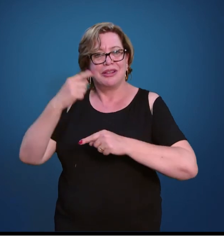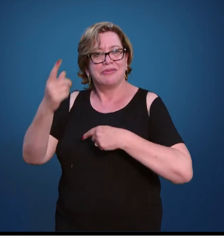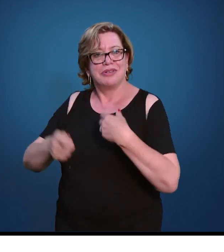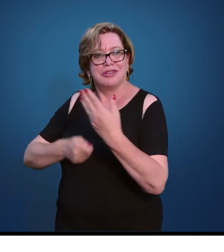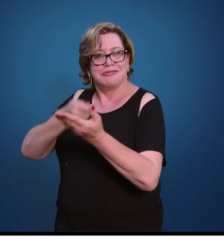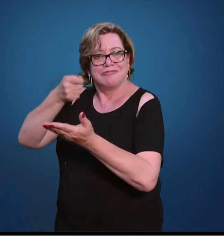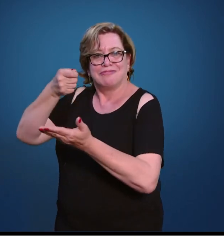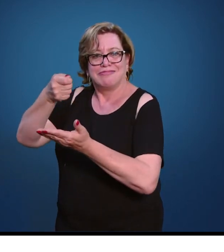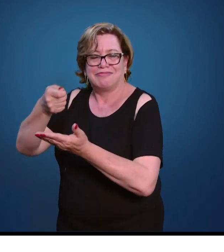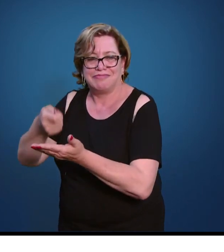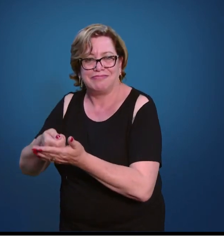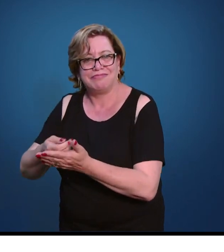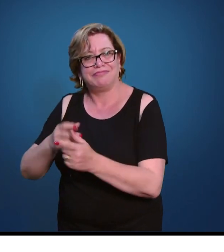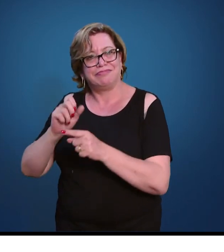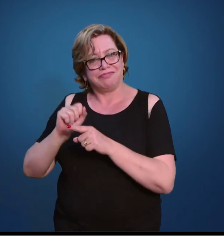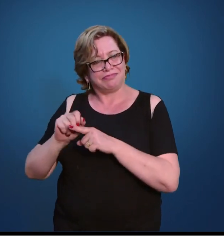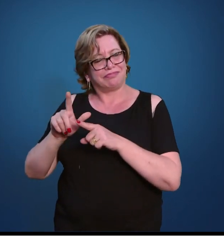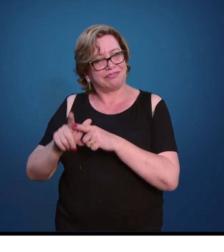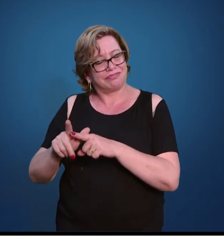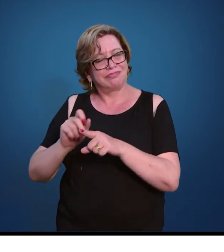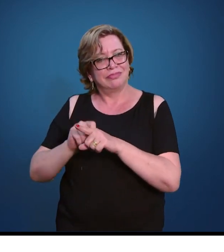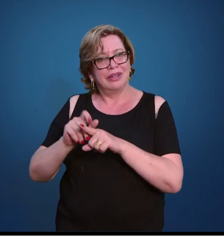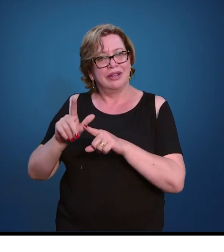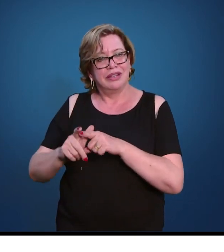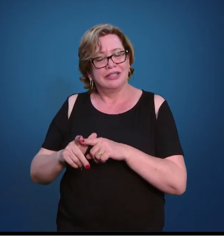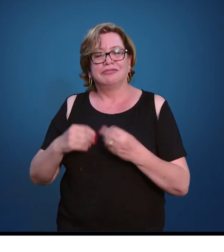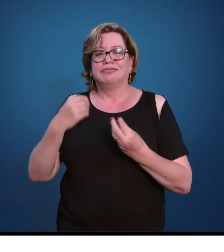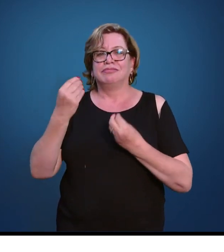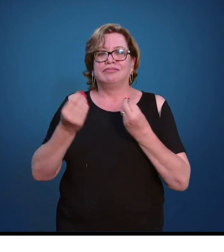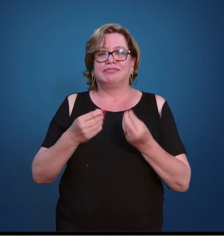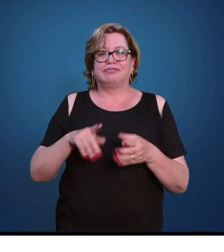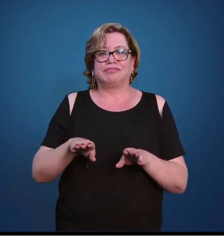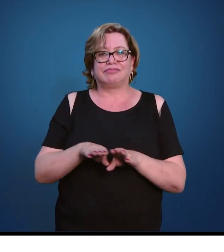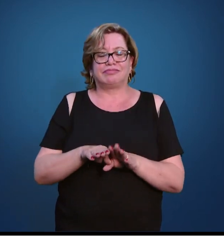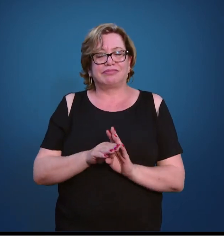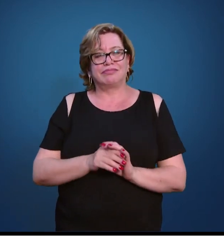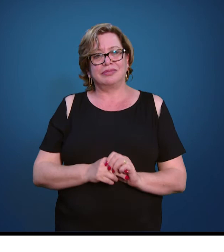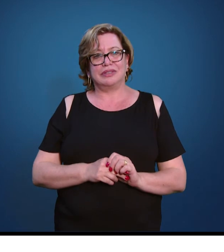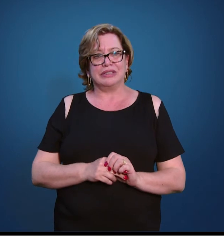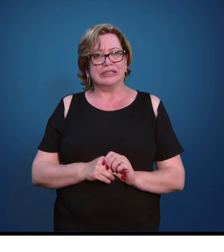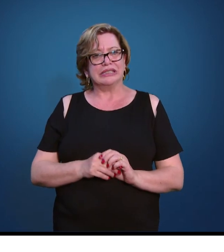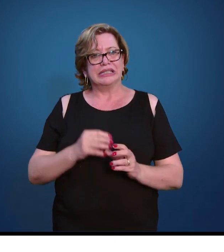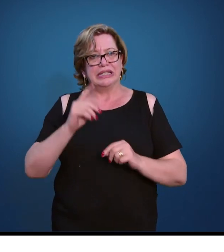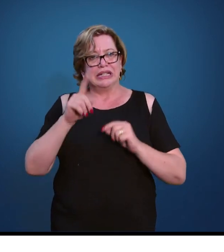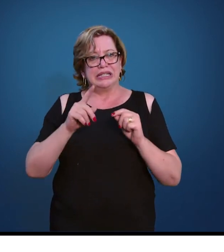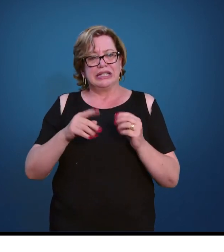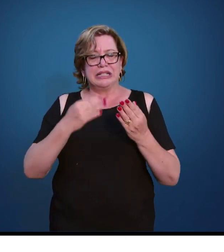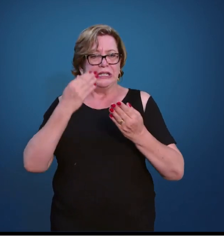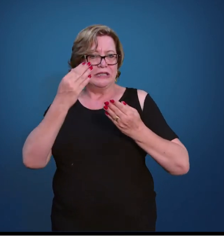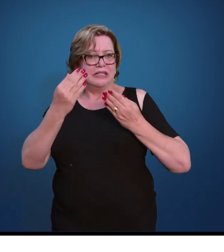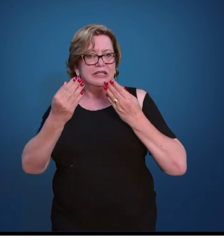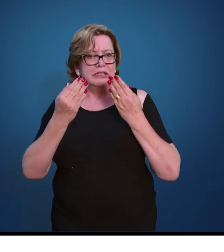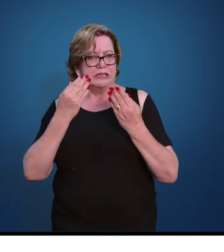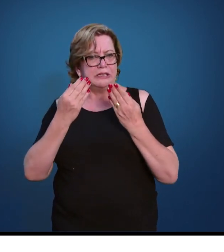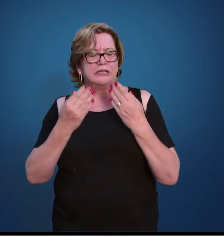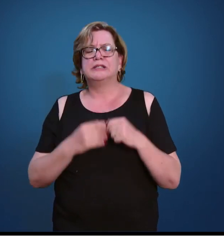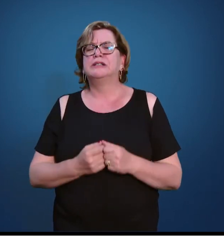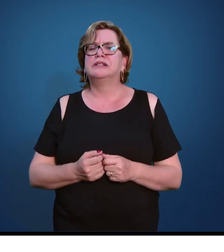possa pagar as minhas obrigações e pagar, obviamente, ele. Então, esta análise